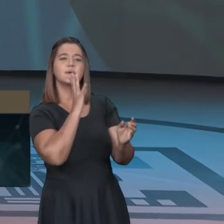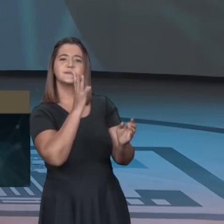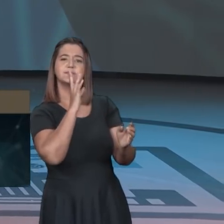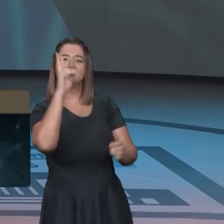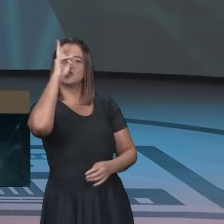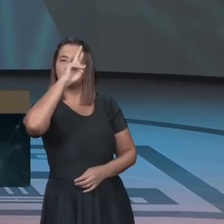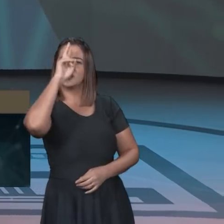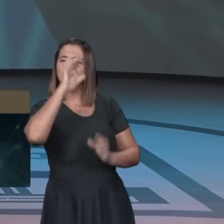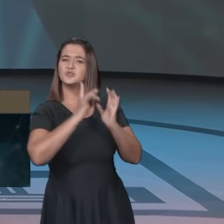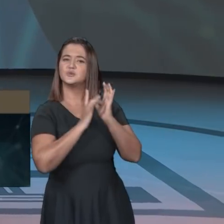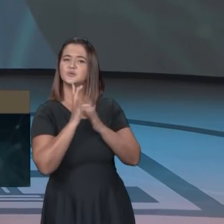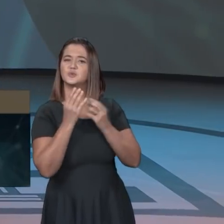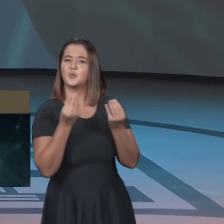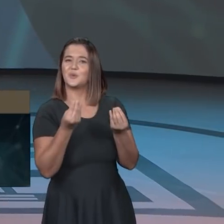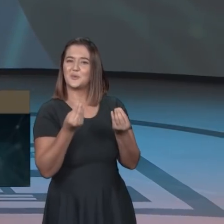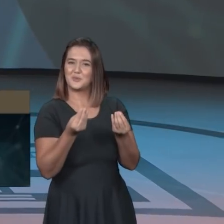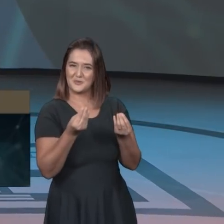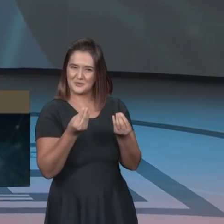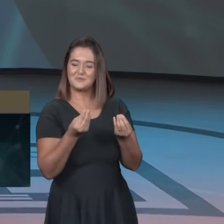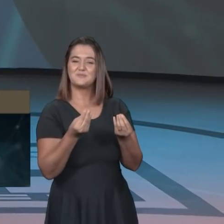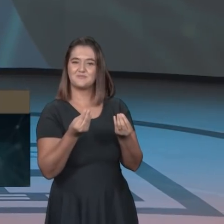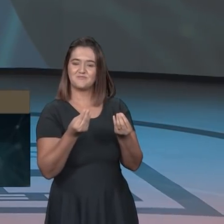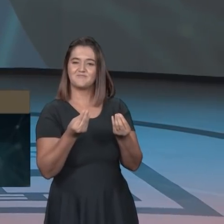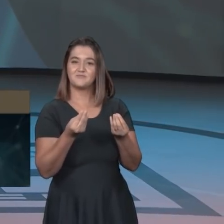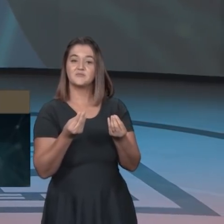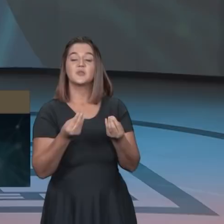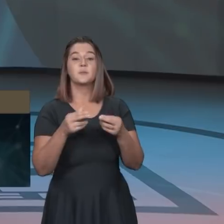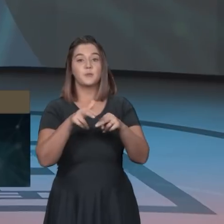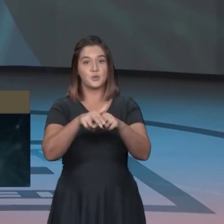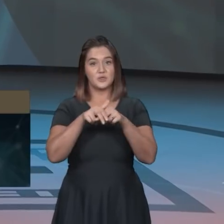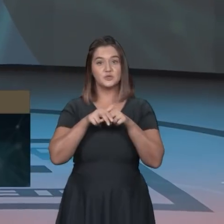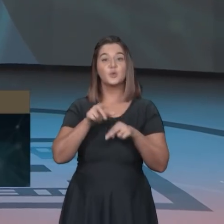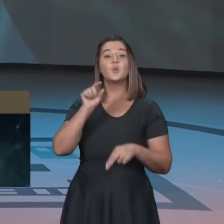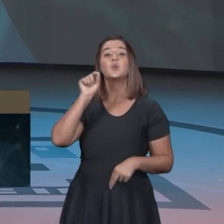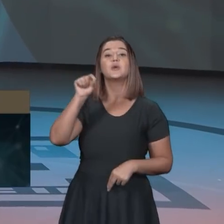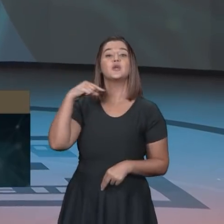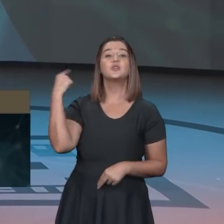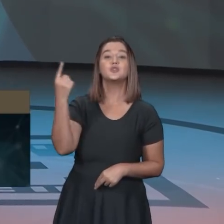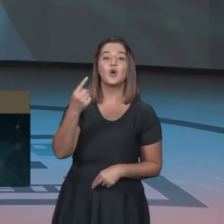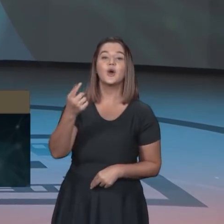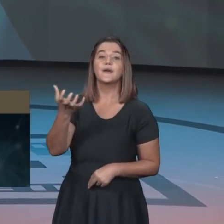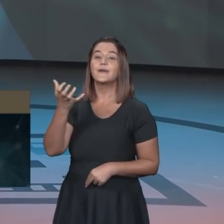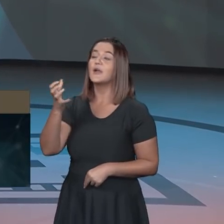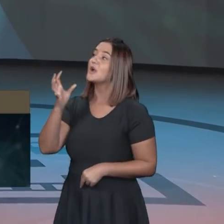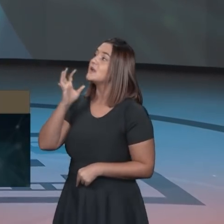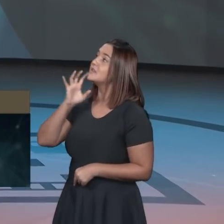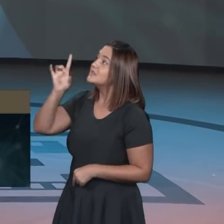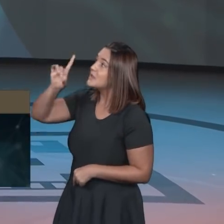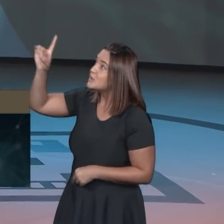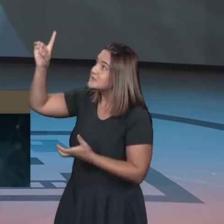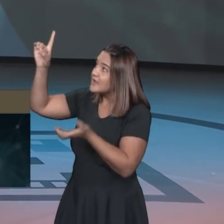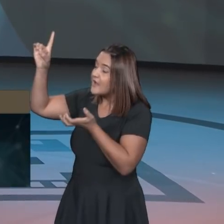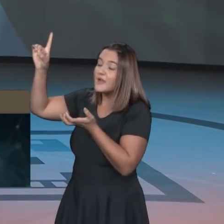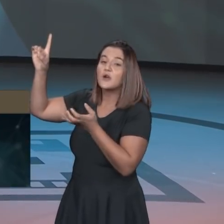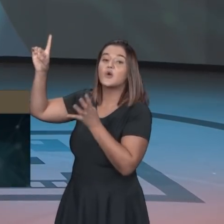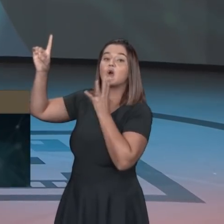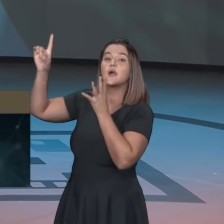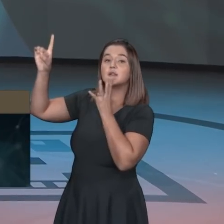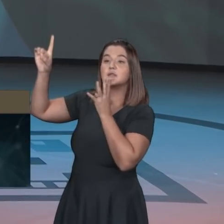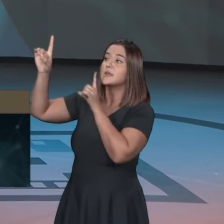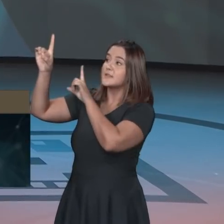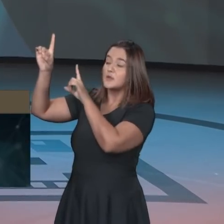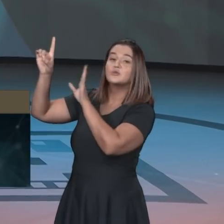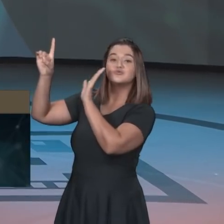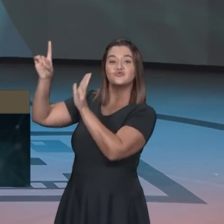Aliás, o próprio apóstolo Paulo falou: aquilo que de Deus se pode conhecer, Deus manifestou a todos os povos. E Jesus, no